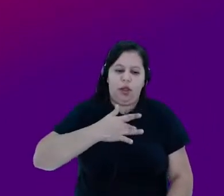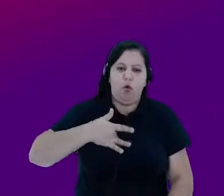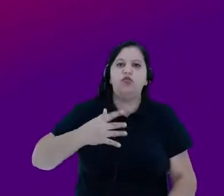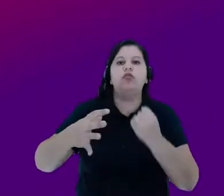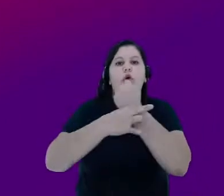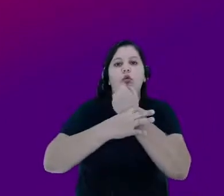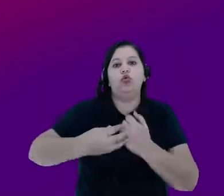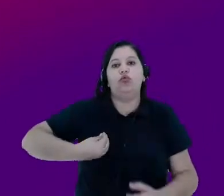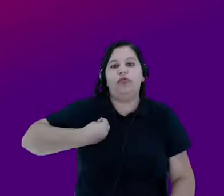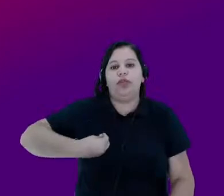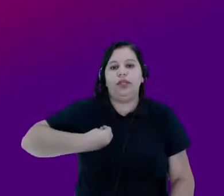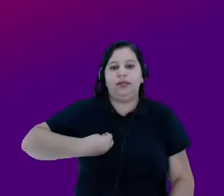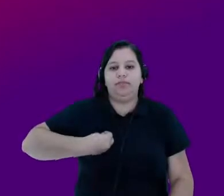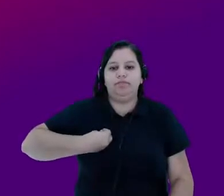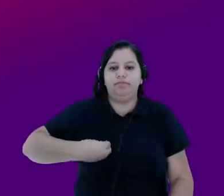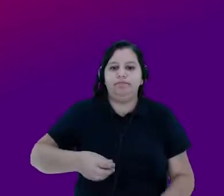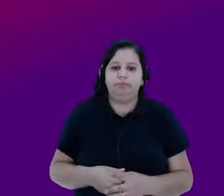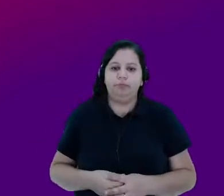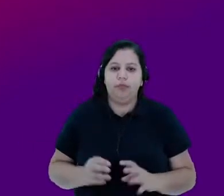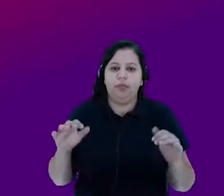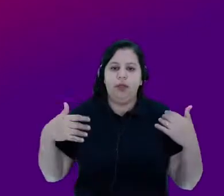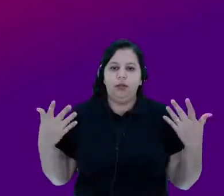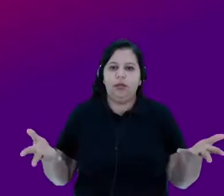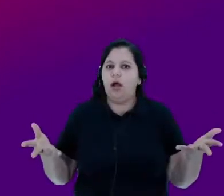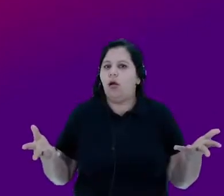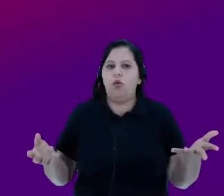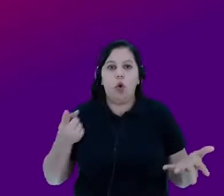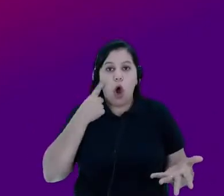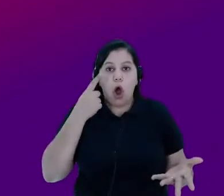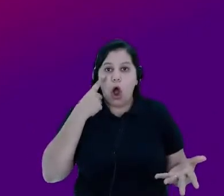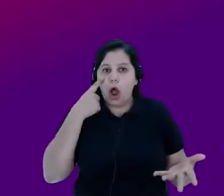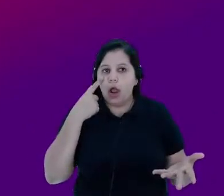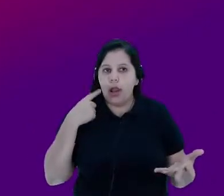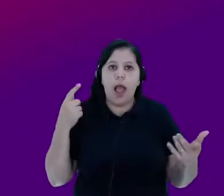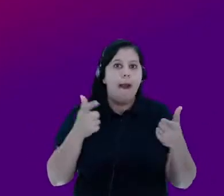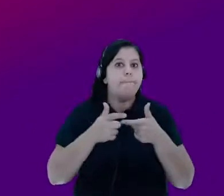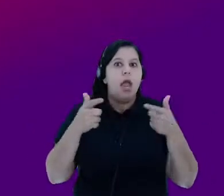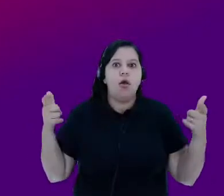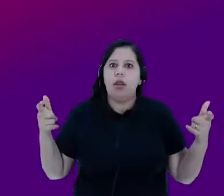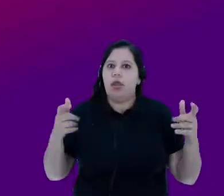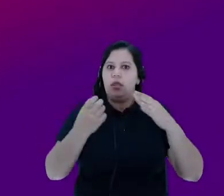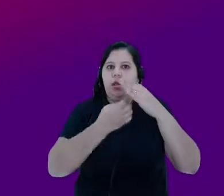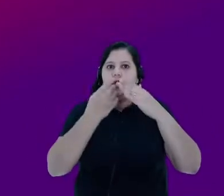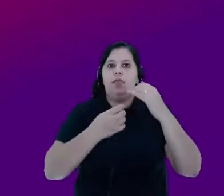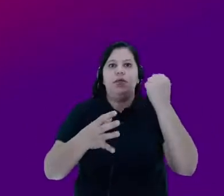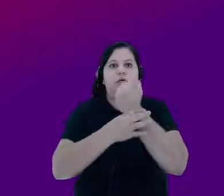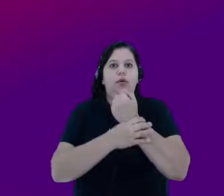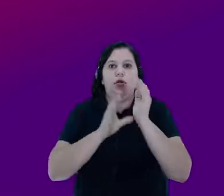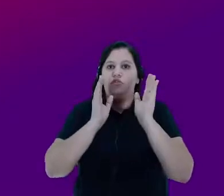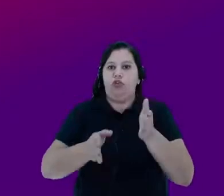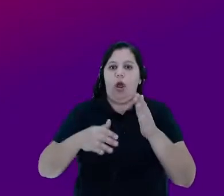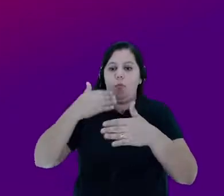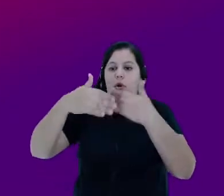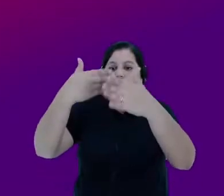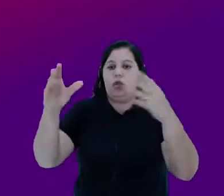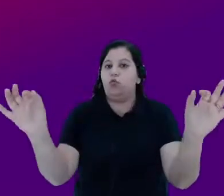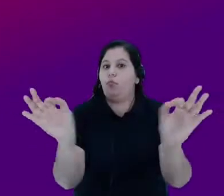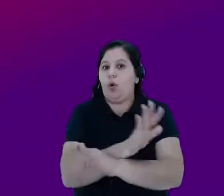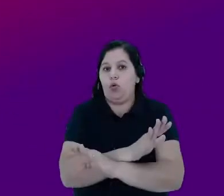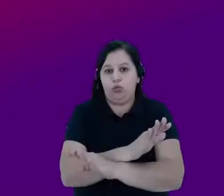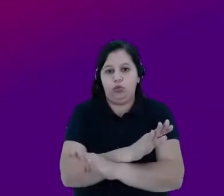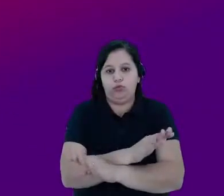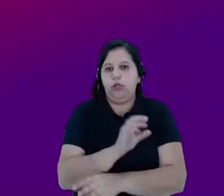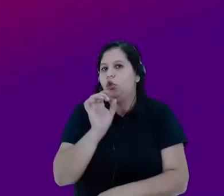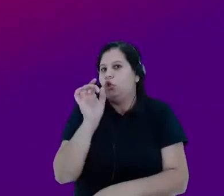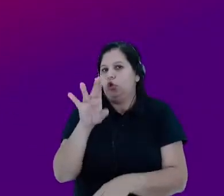Então, vejam, boa parte das seguradoras já tinham seus processos instaurados, né? Só precisavam aprimorar para